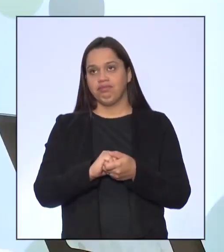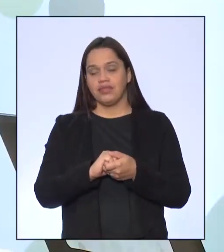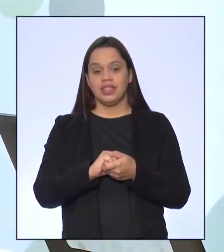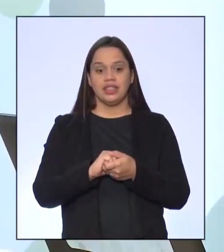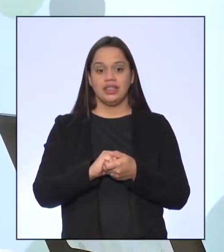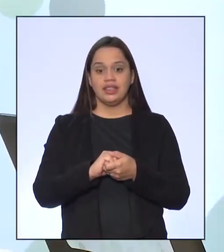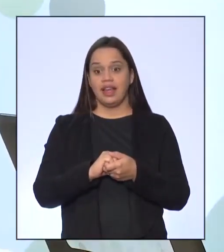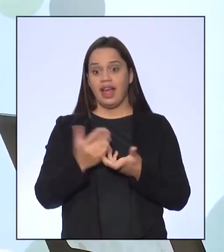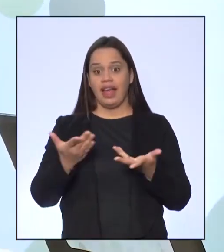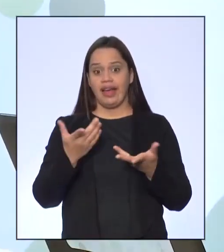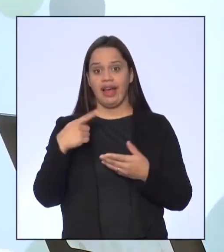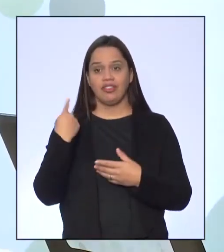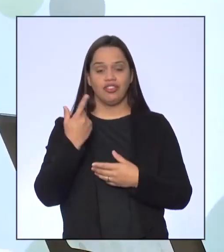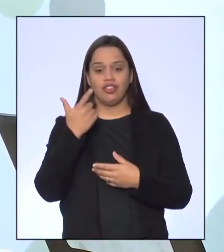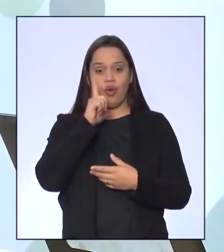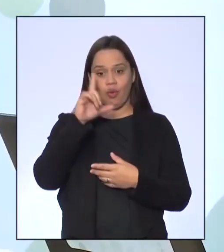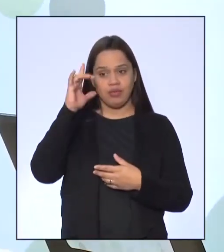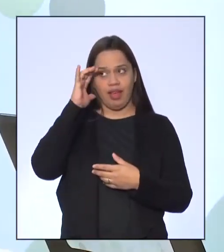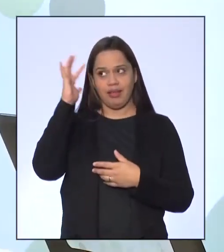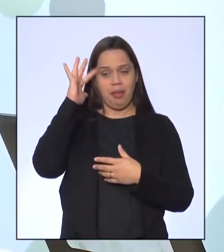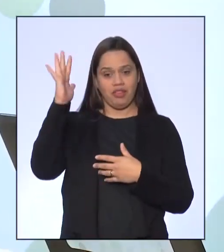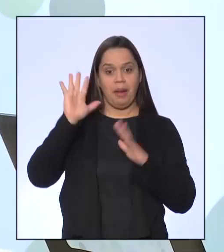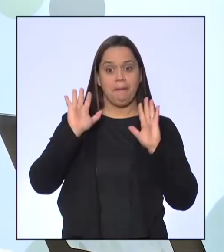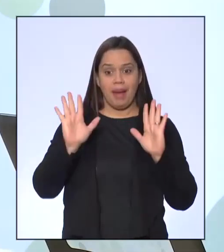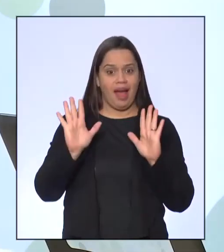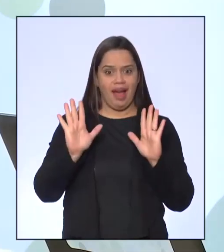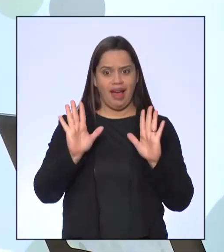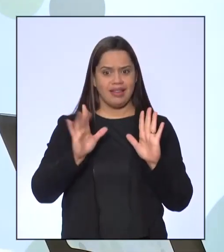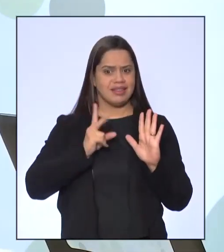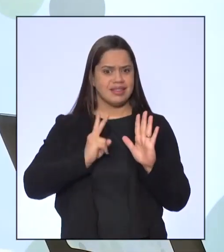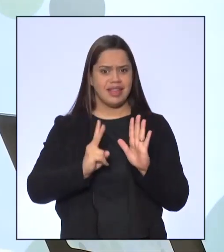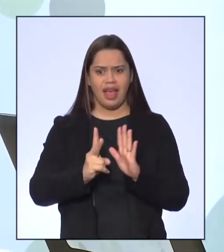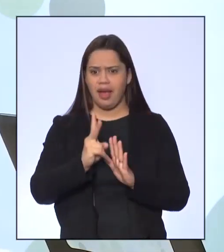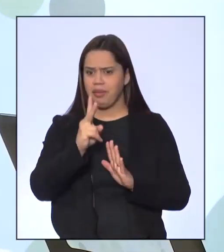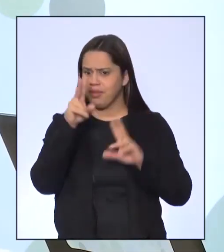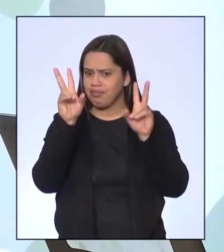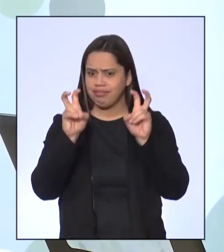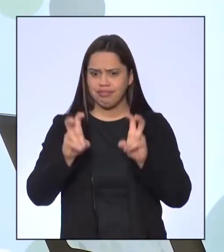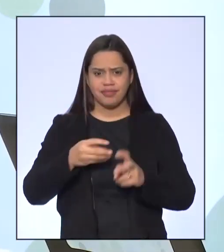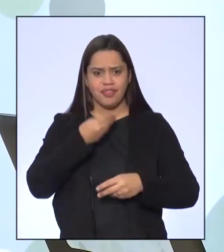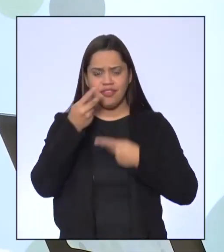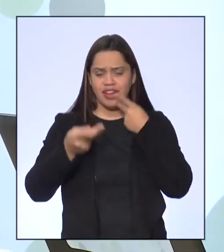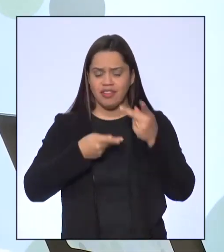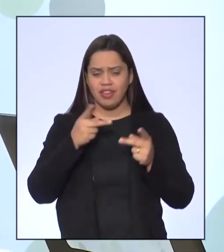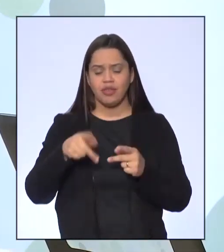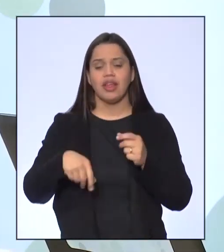gente imagina, a gente está o tempo inteiro falando sobre transformações químicas, tá?